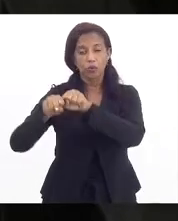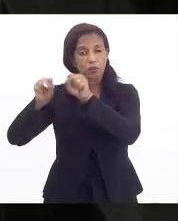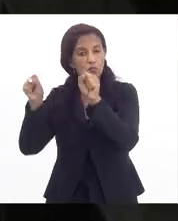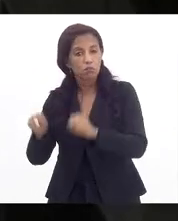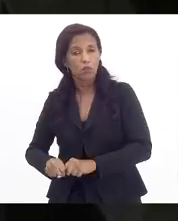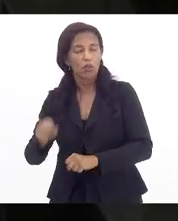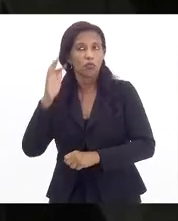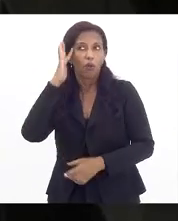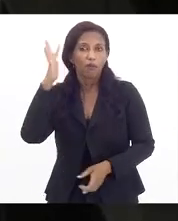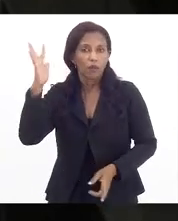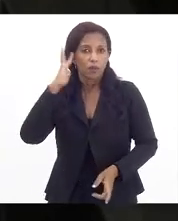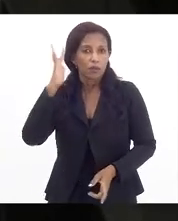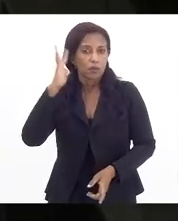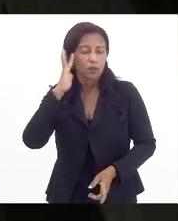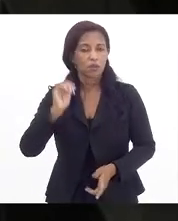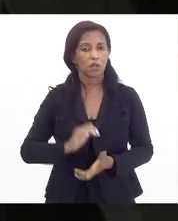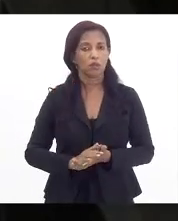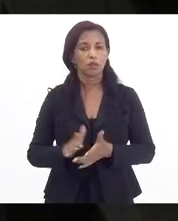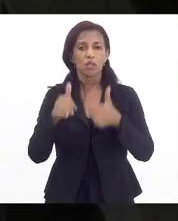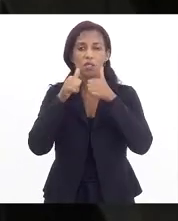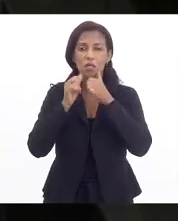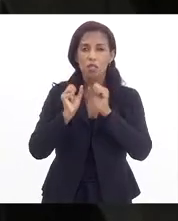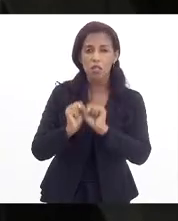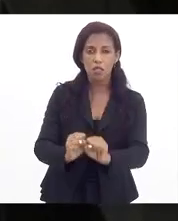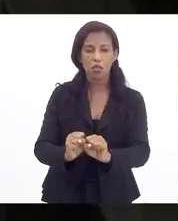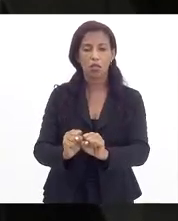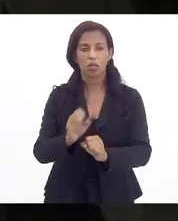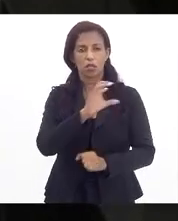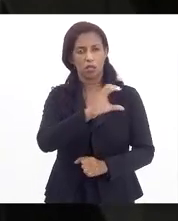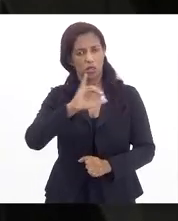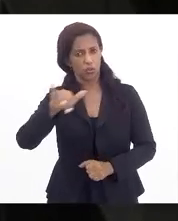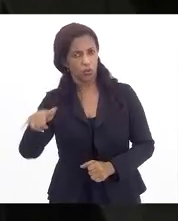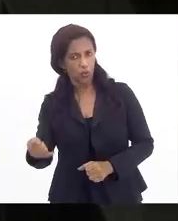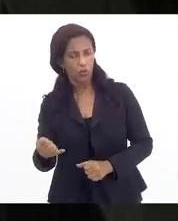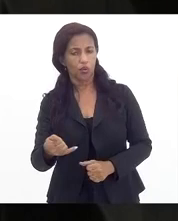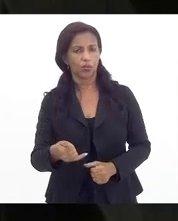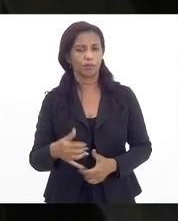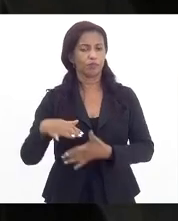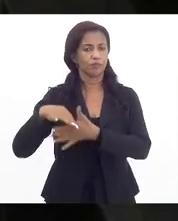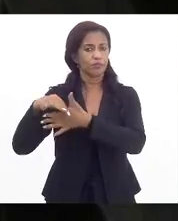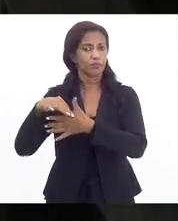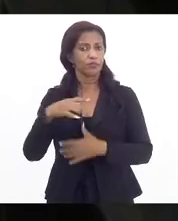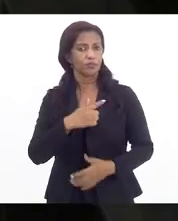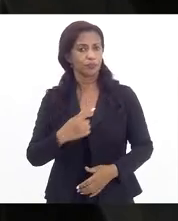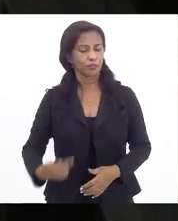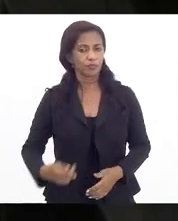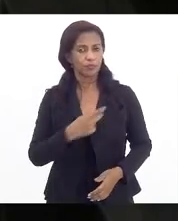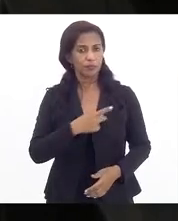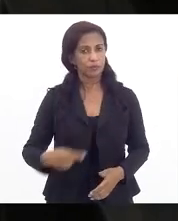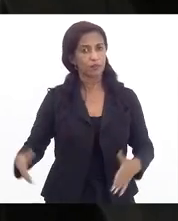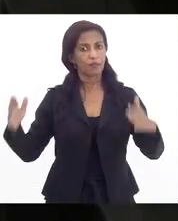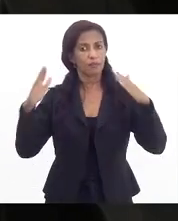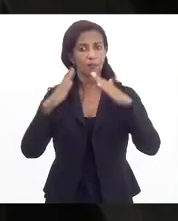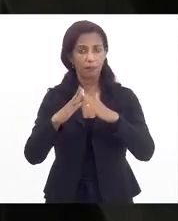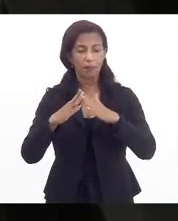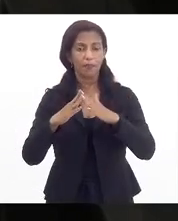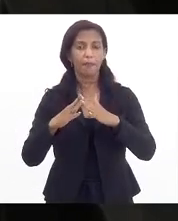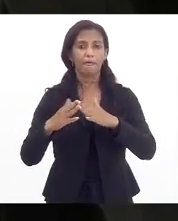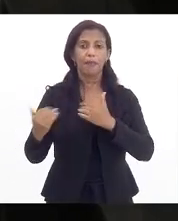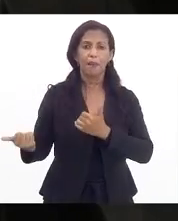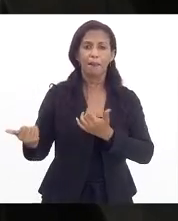de reflexão é das assessorias da ccj da liderança do Governo da presidência da casa